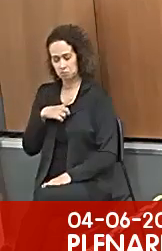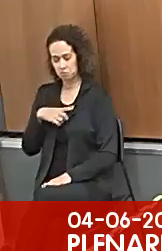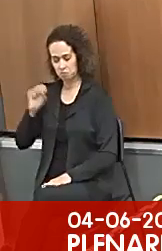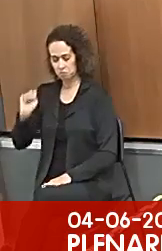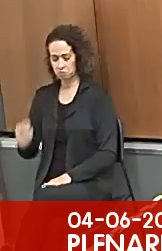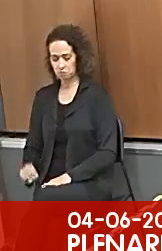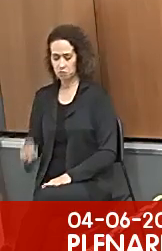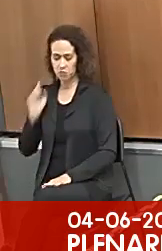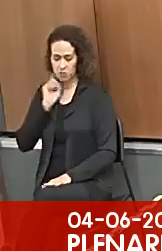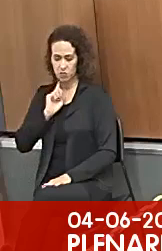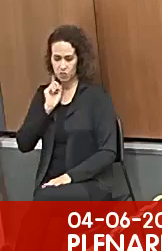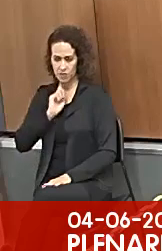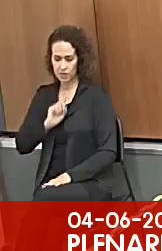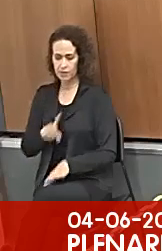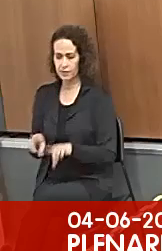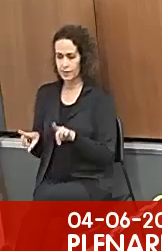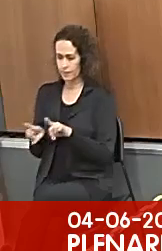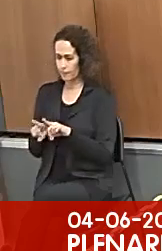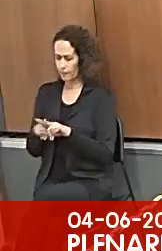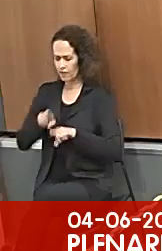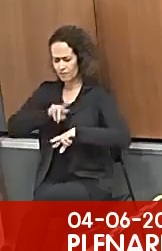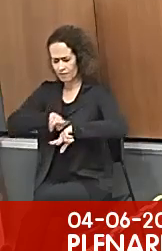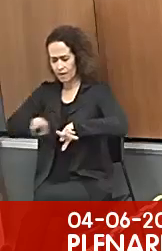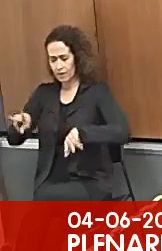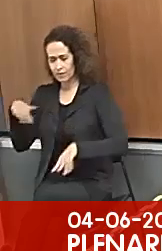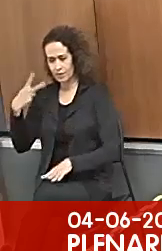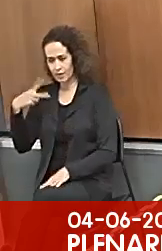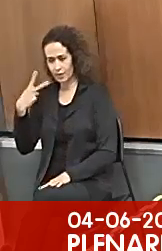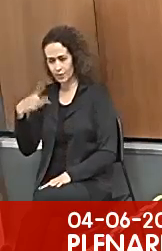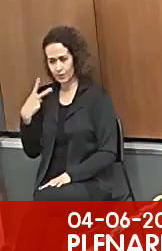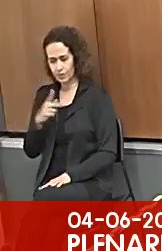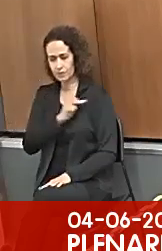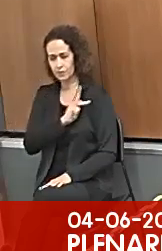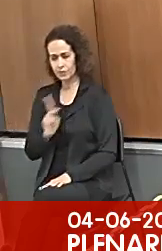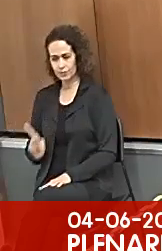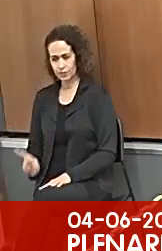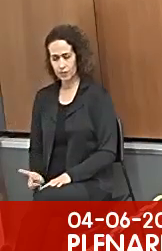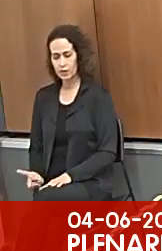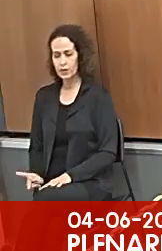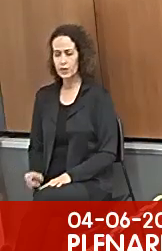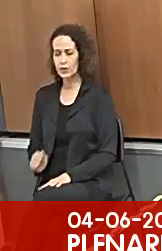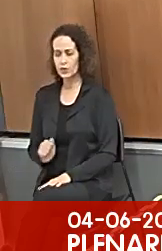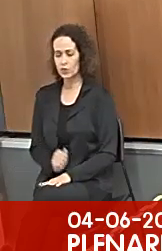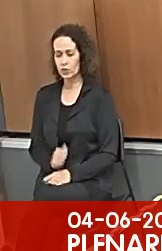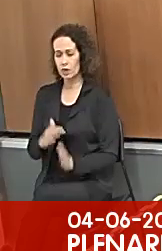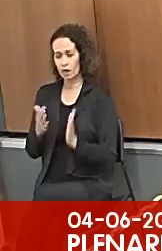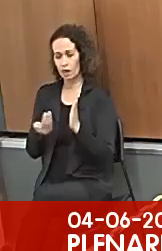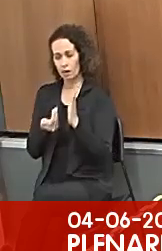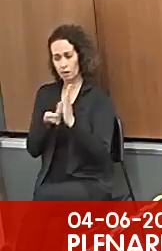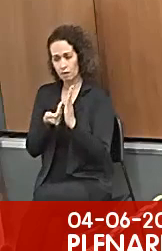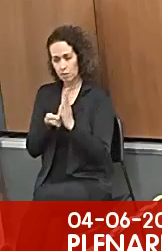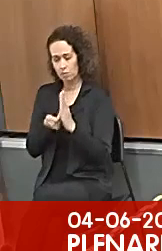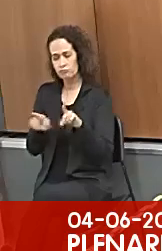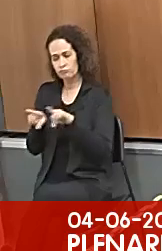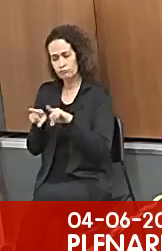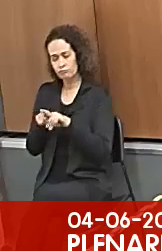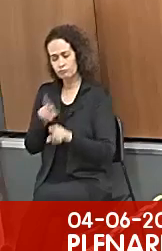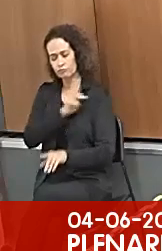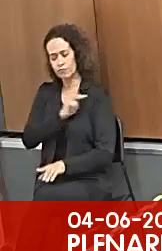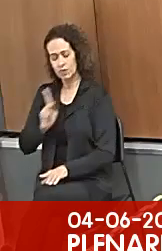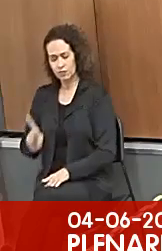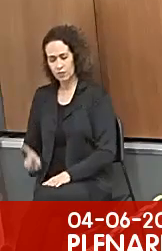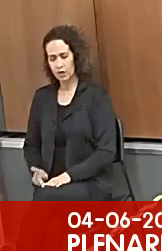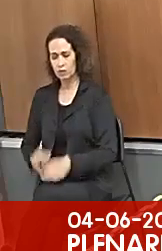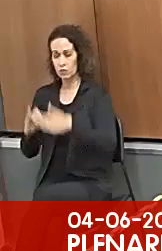Minas, do Legislativo, diversos vereadores, presidentes de Câmara, prefeitos, vice-prefeitos, instituições,